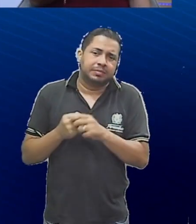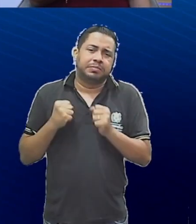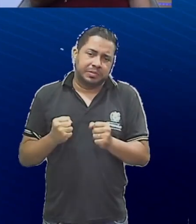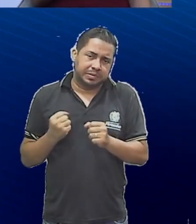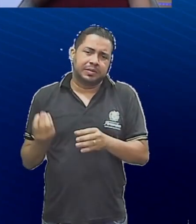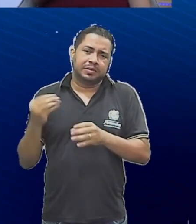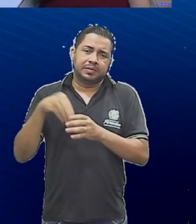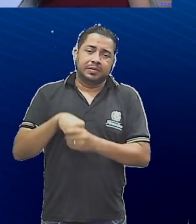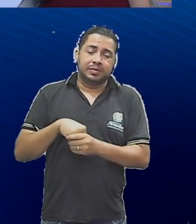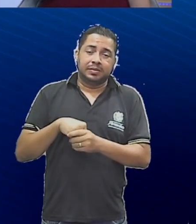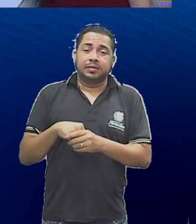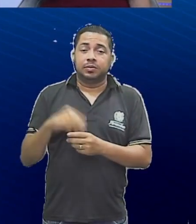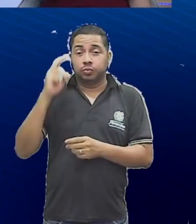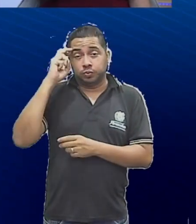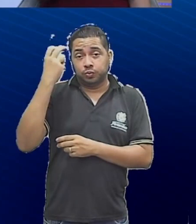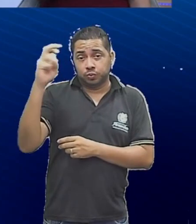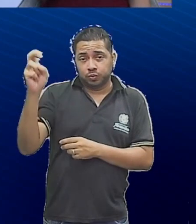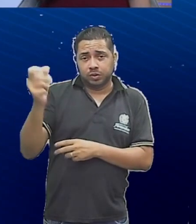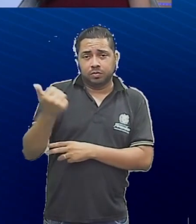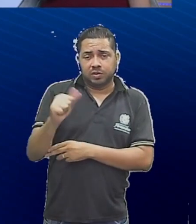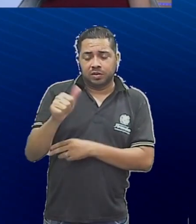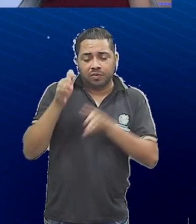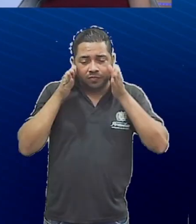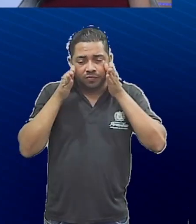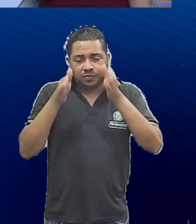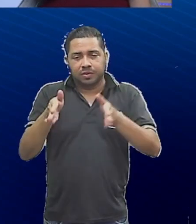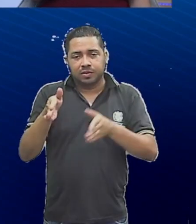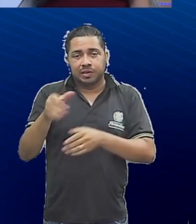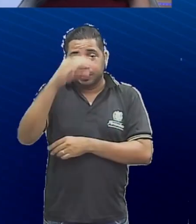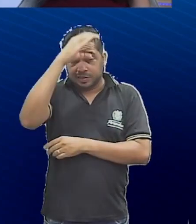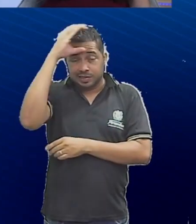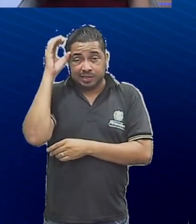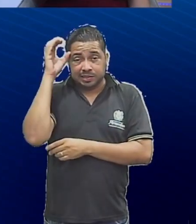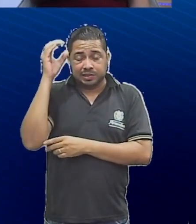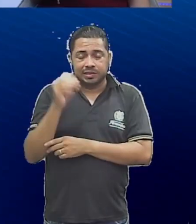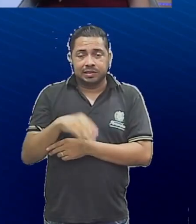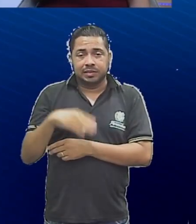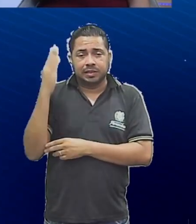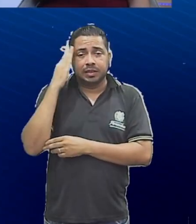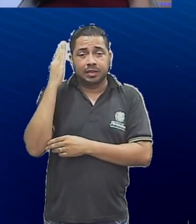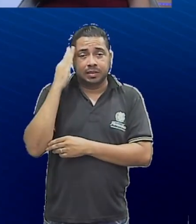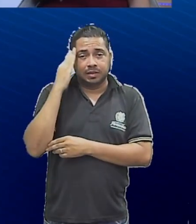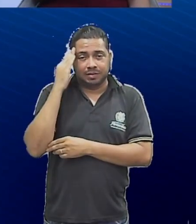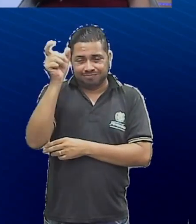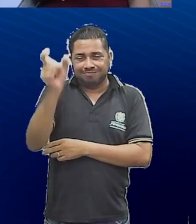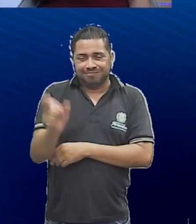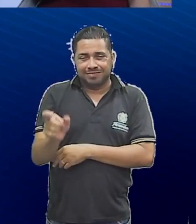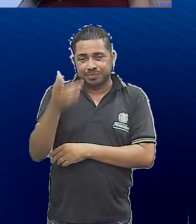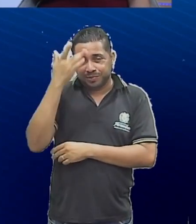cultura da qualidade, o foco no cliente, a importância de entender o que o cliente quer, né?